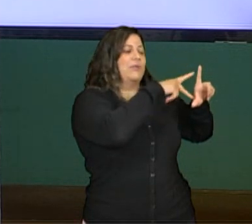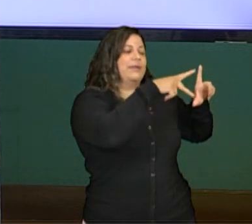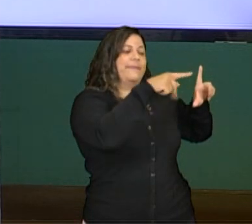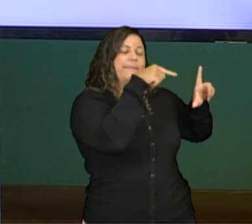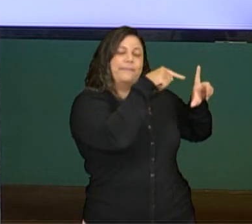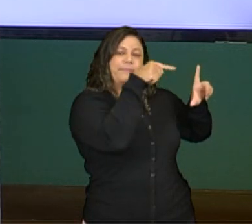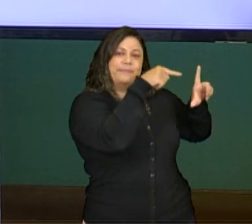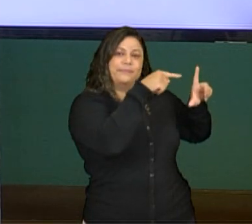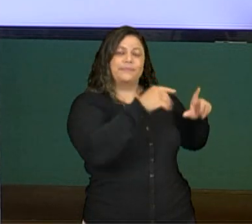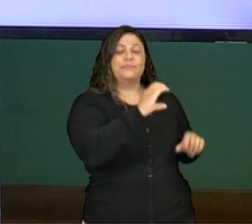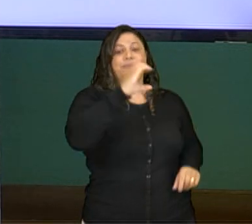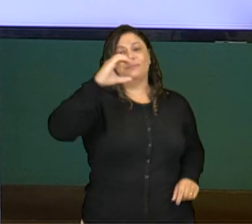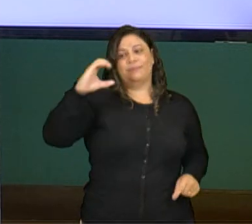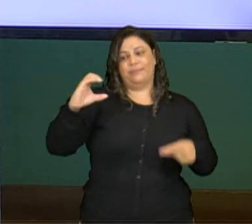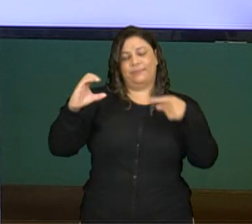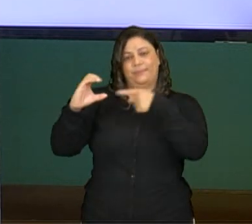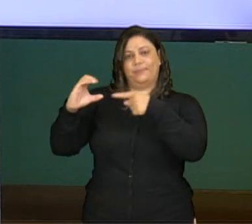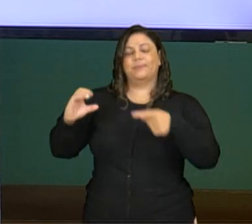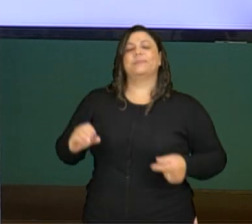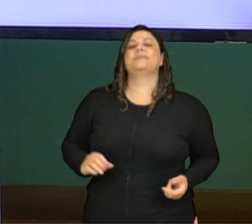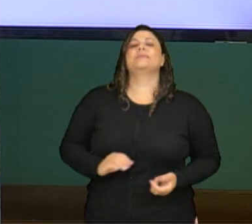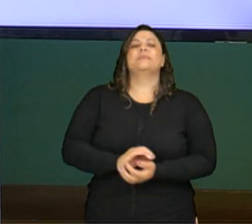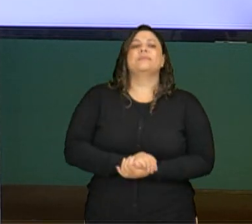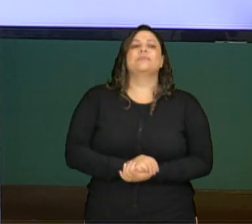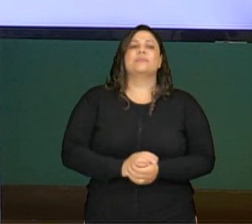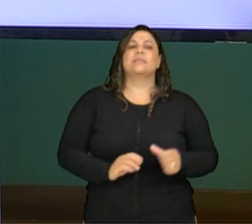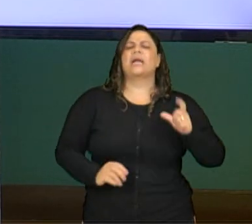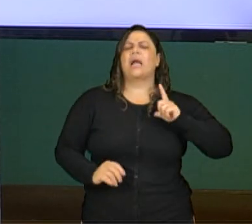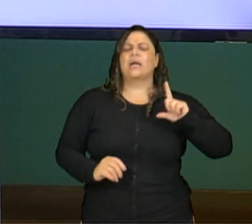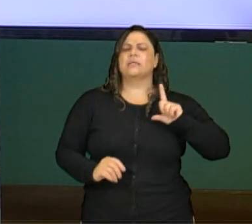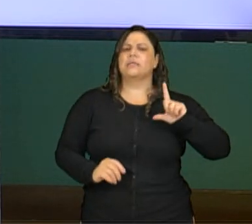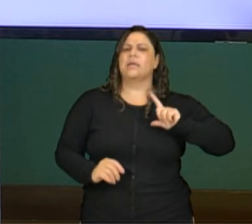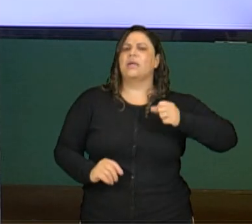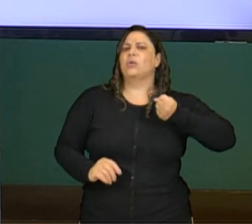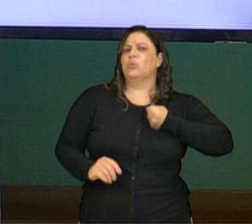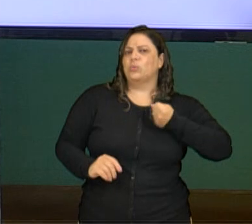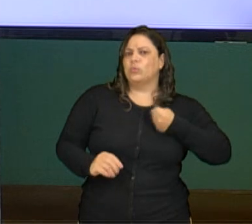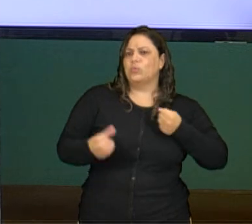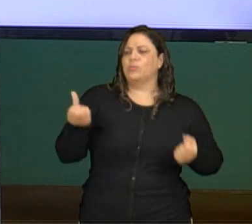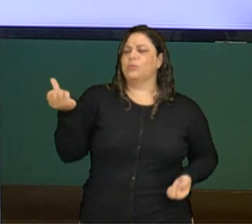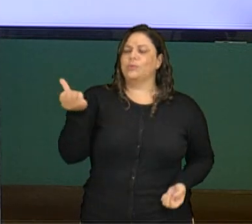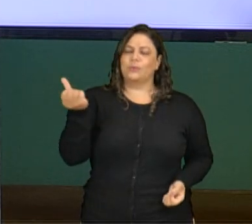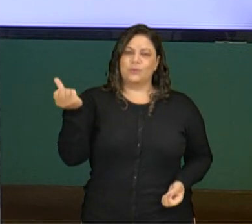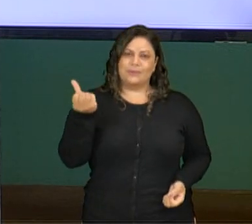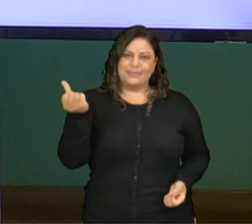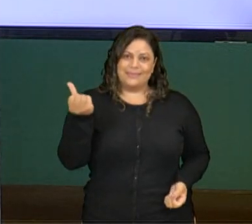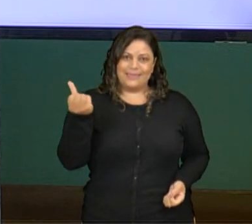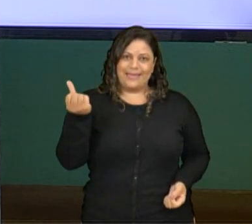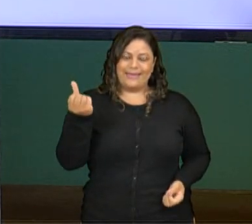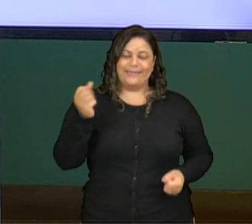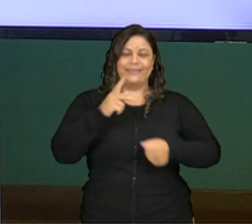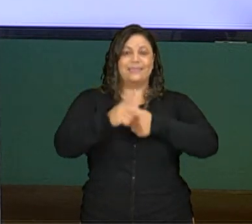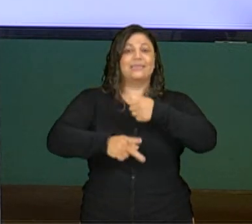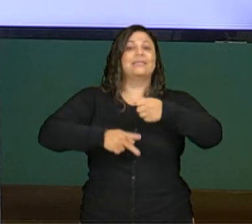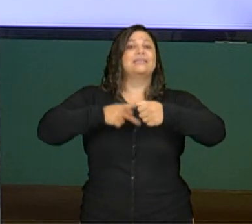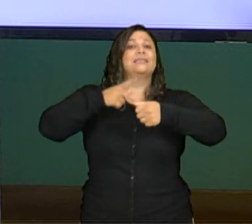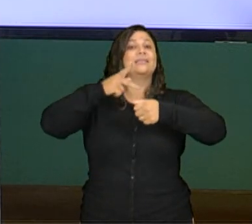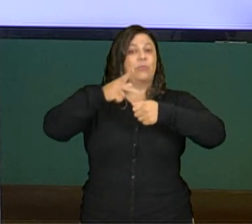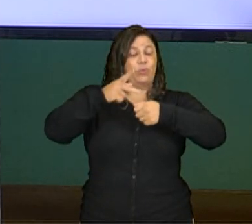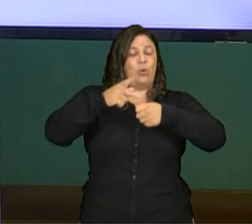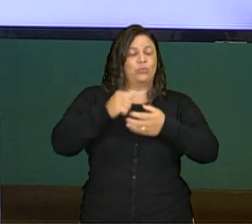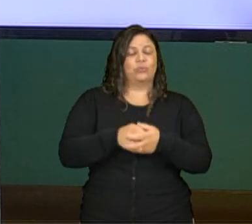carbono. Muito bem, ele tem o número atômico 6, portanto ele tem 6 prótons e